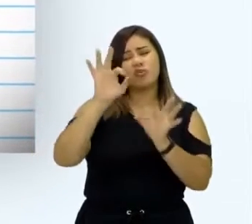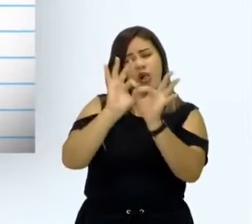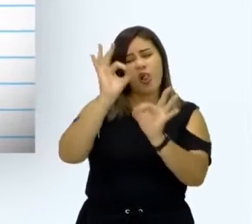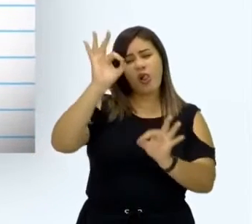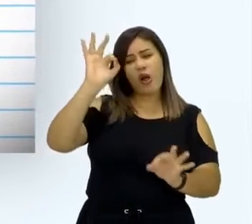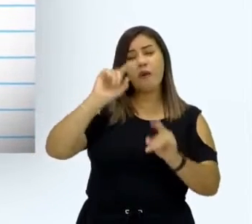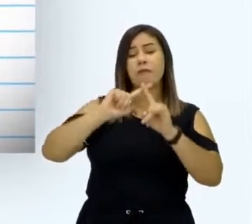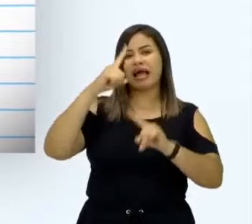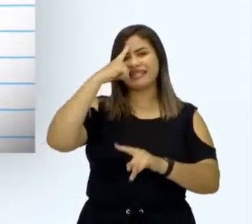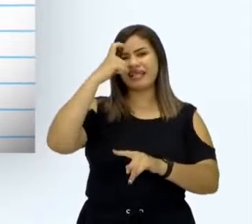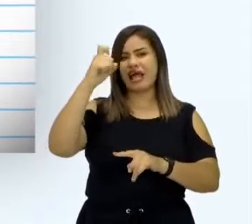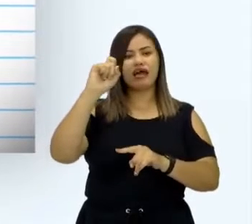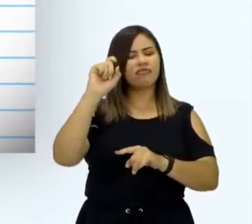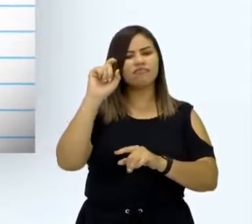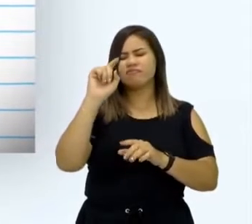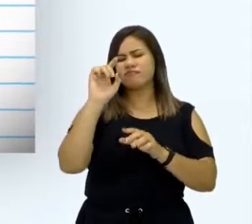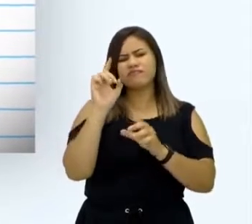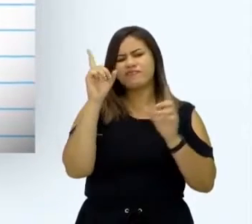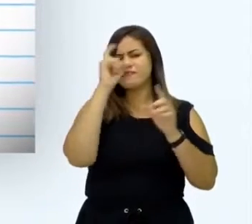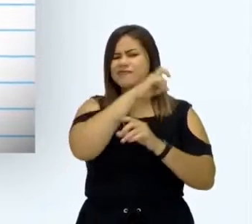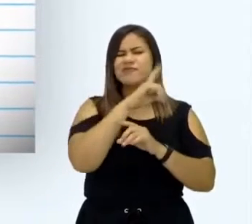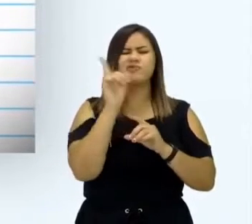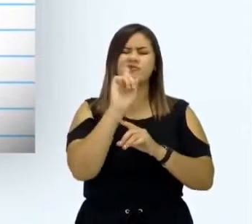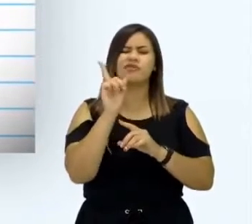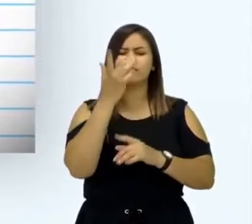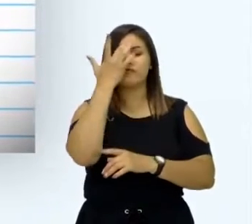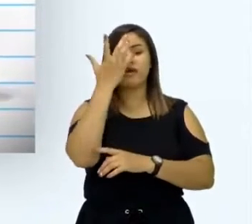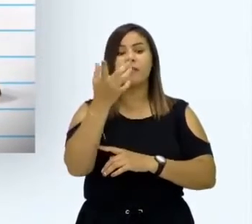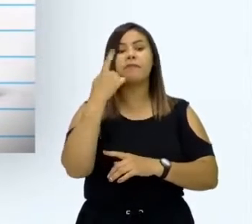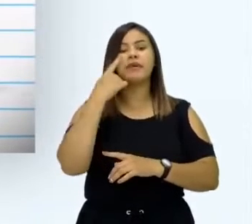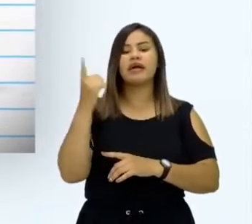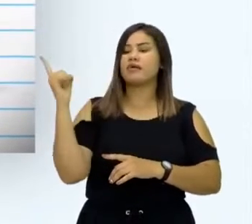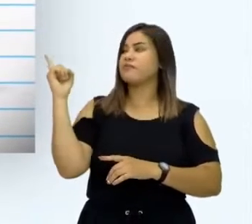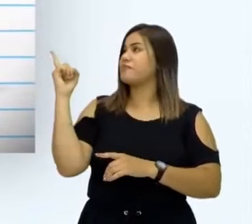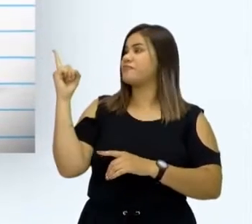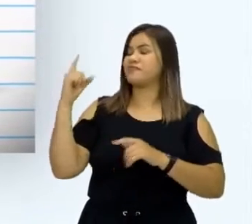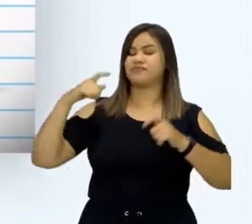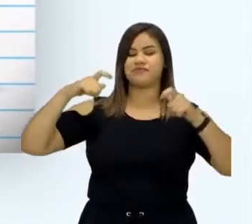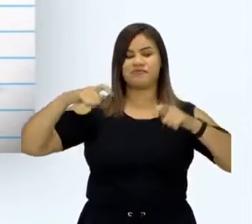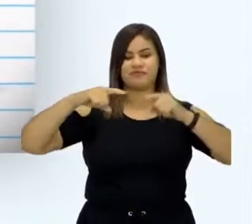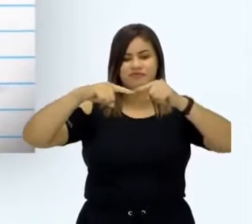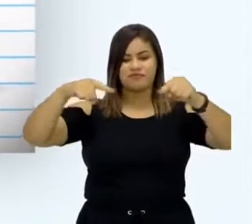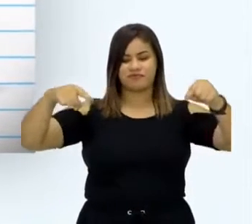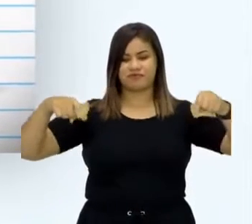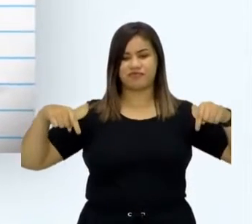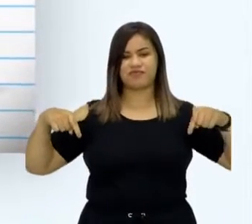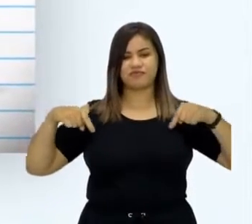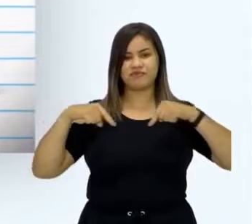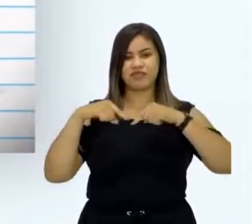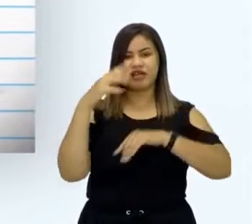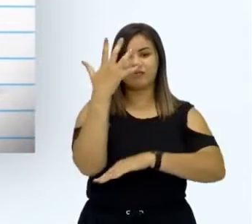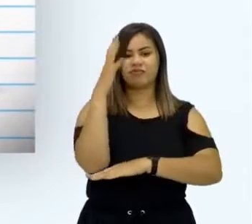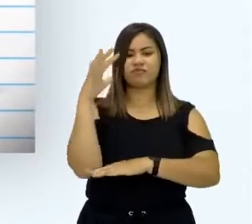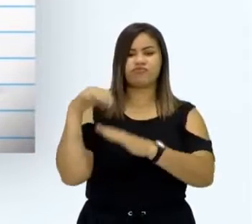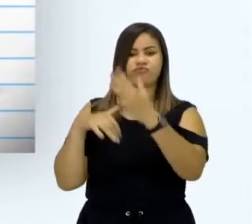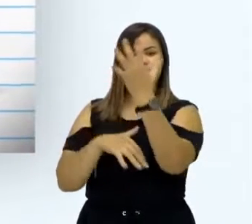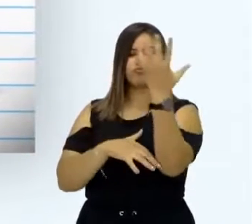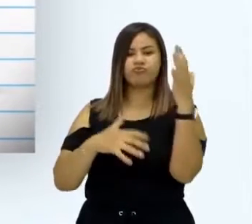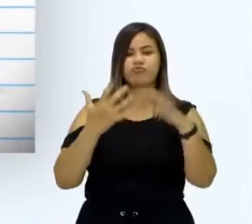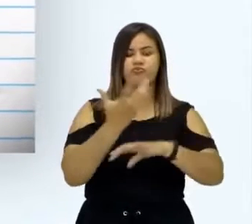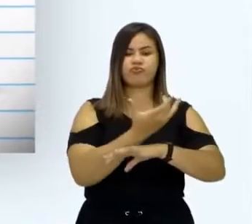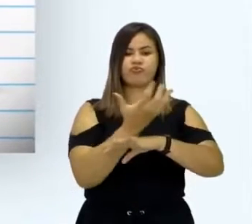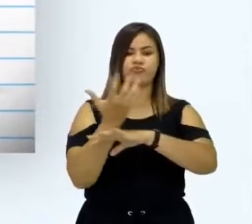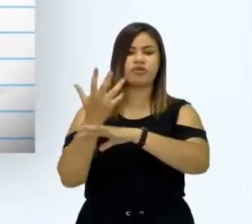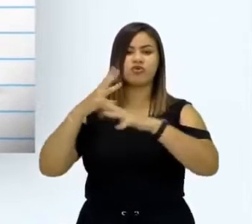complicada. Imagine um quintal pouco usado de uma casa, um amplo espaço com grama e alguns arbustos, onde passarinhos e formigas